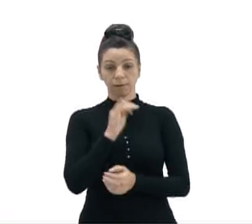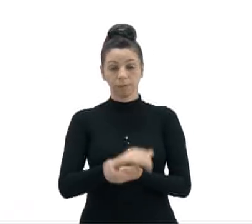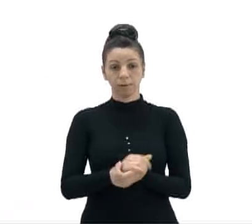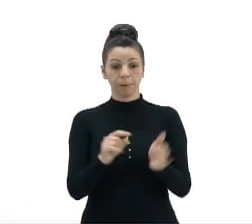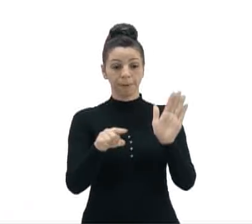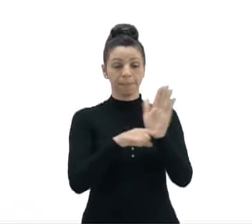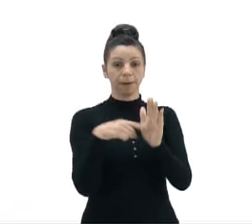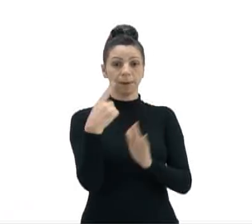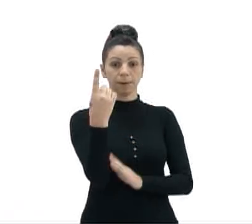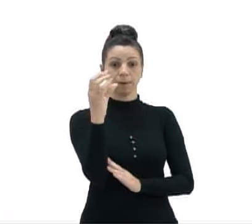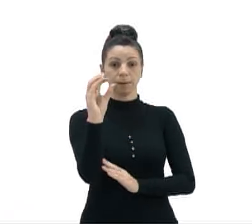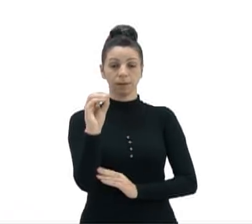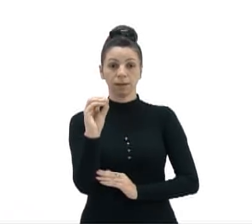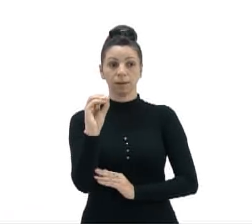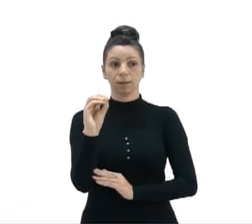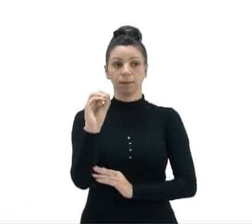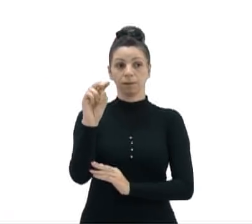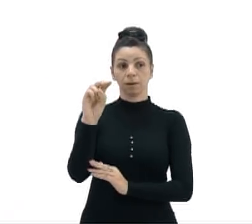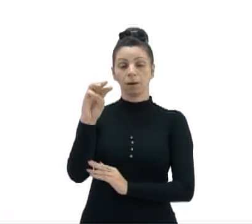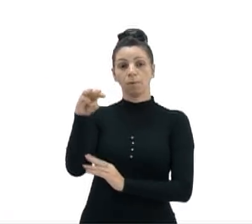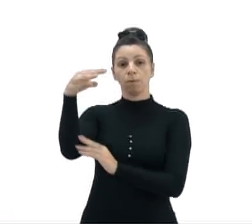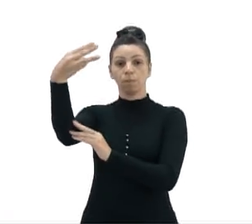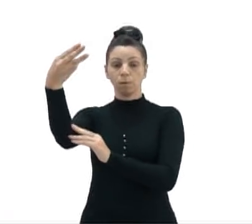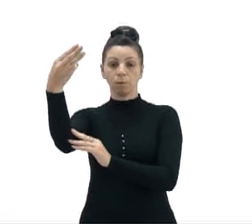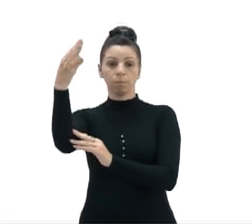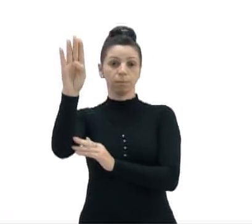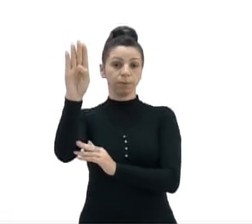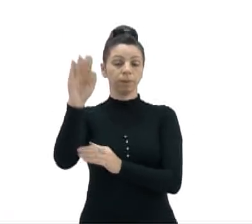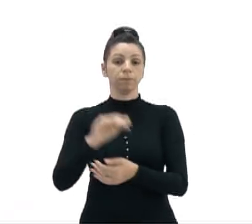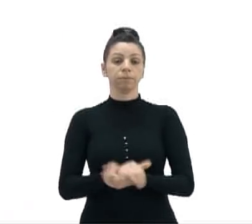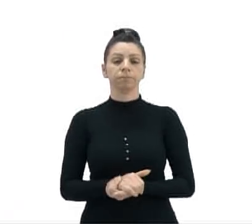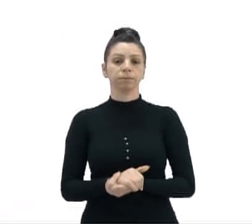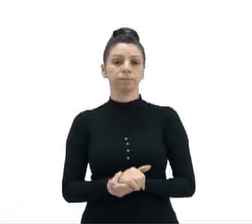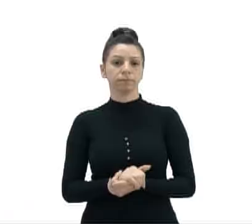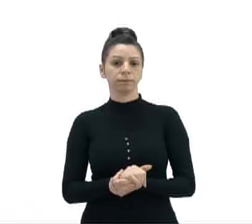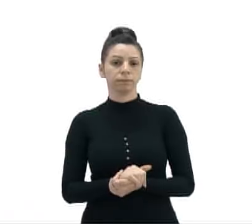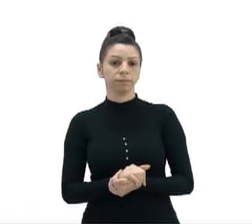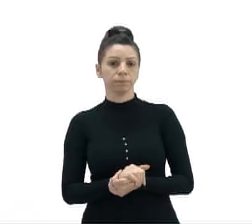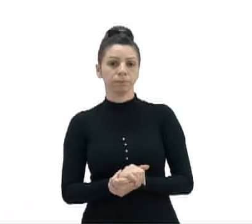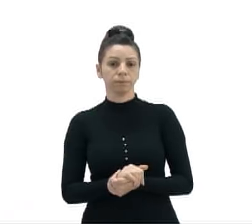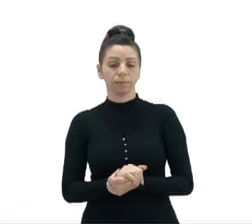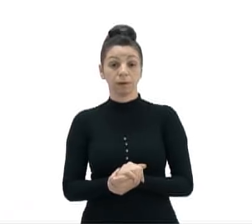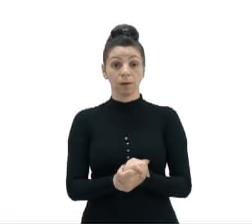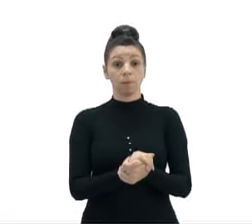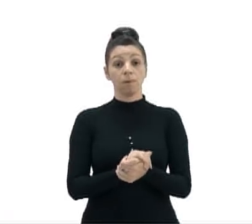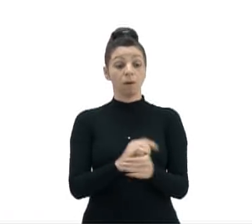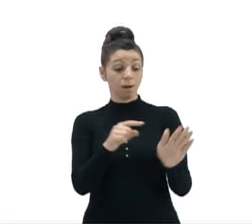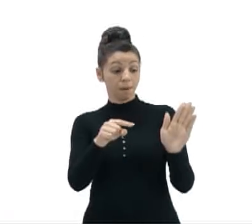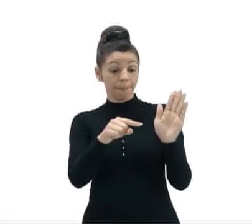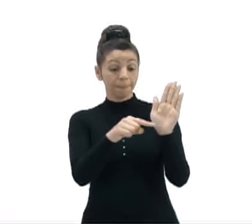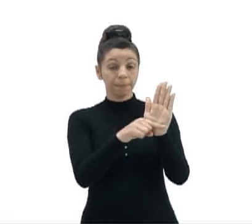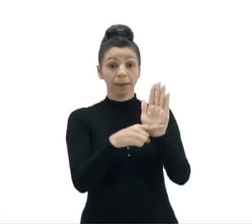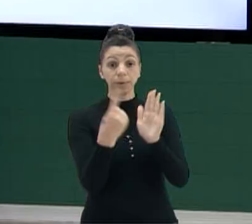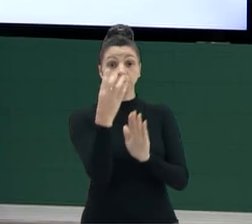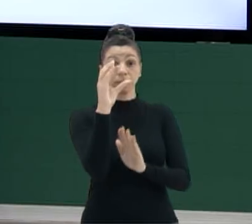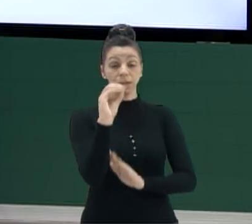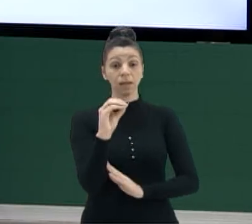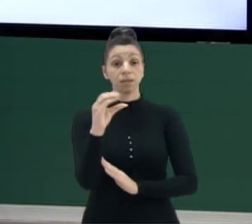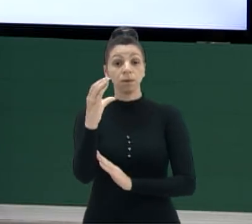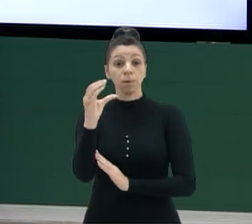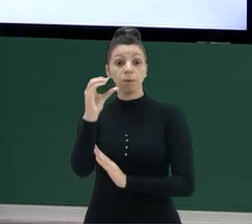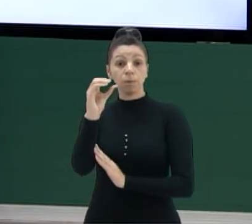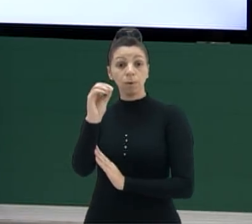menos 10 ao cubo b. Quem que é o meu coeficiente? O menos 10, é sempre aquele